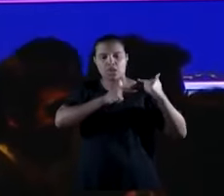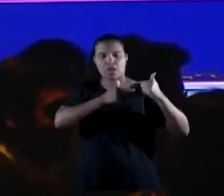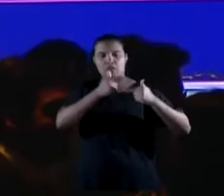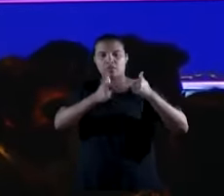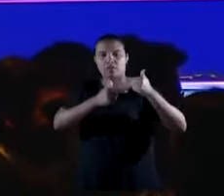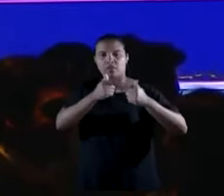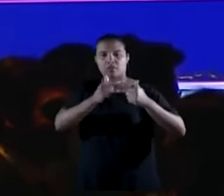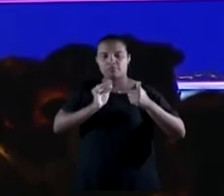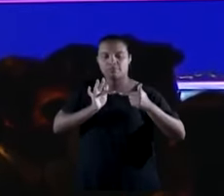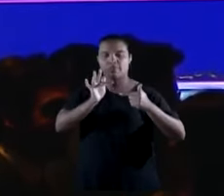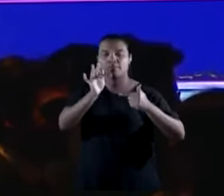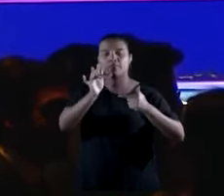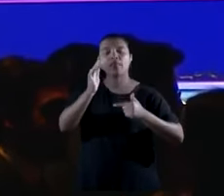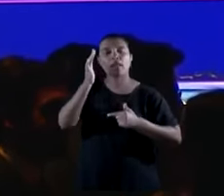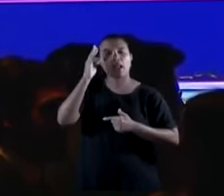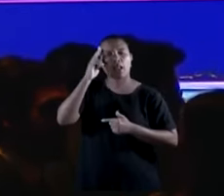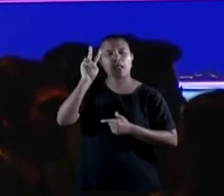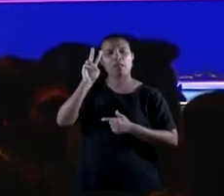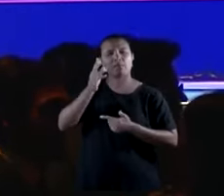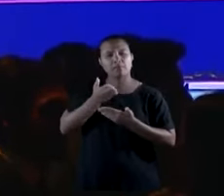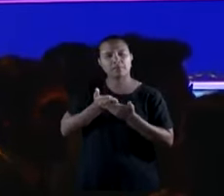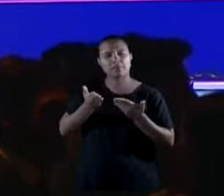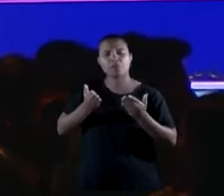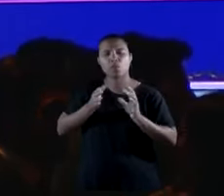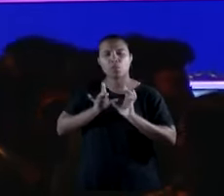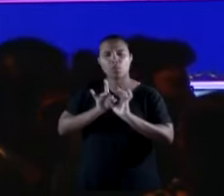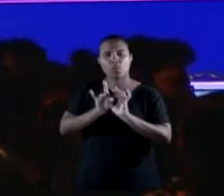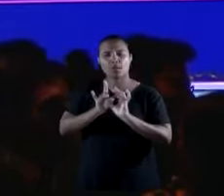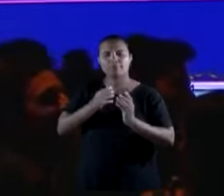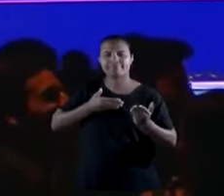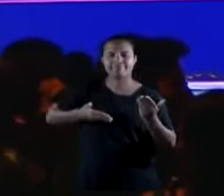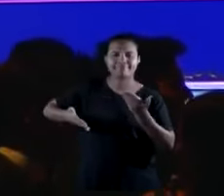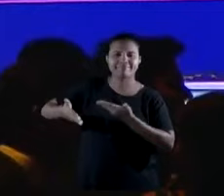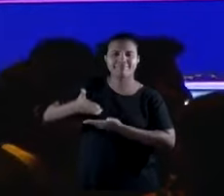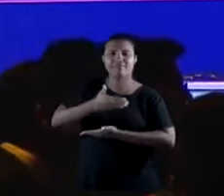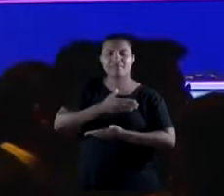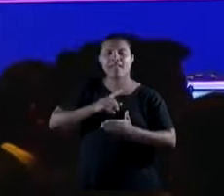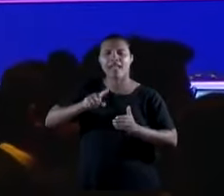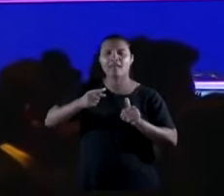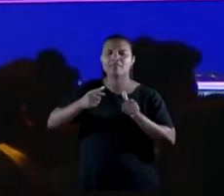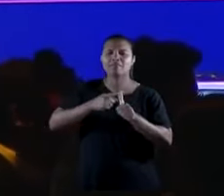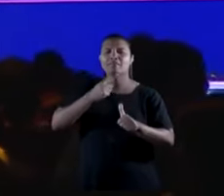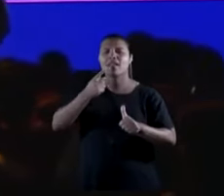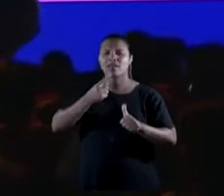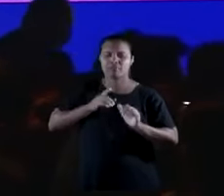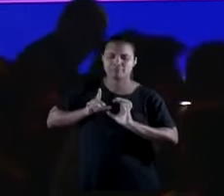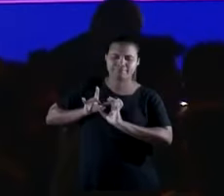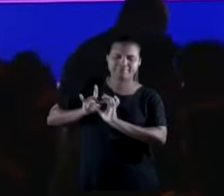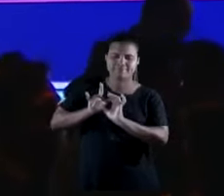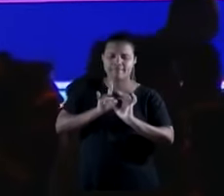Lembrem-se que a união entre nós é o primeiro passo para buscarmos essa harmonia.